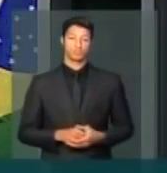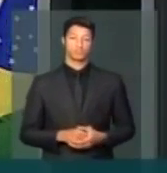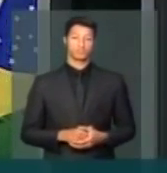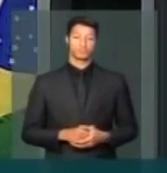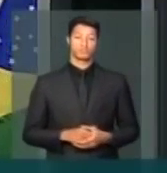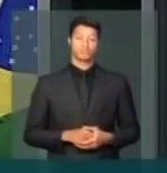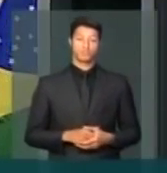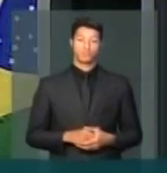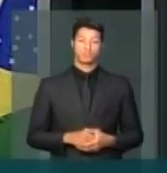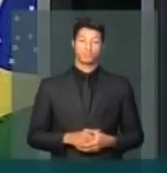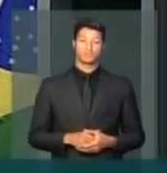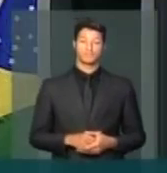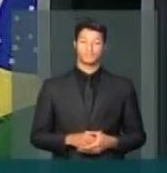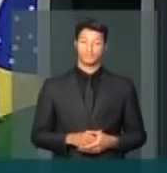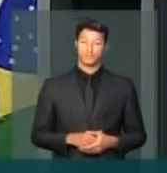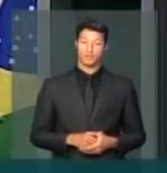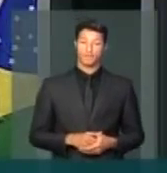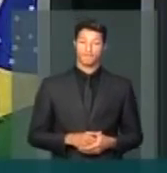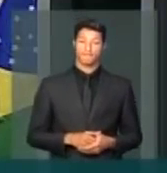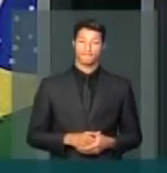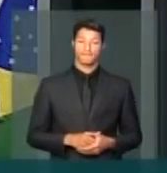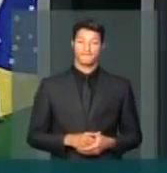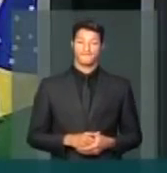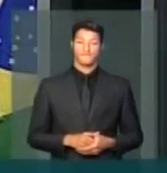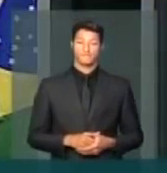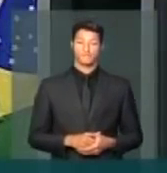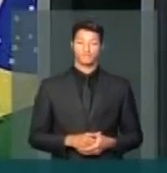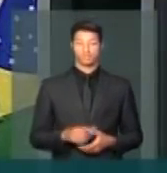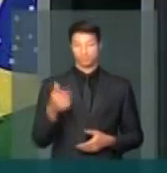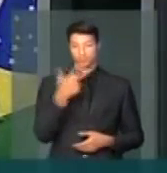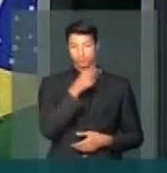presidente, eu quero falar sobre a questão...